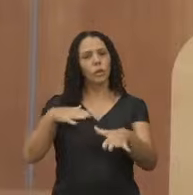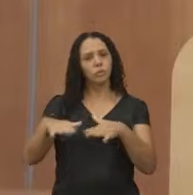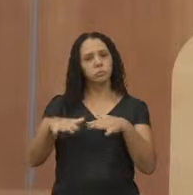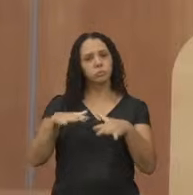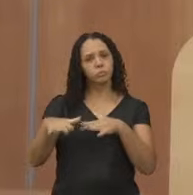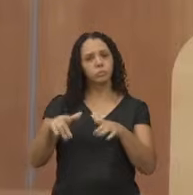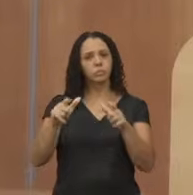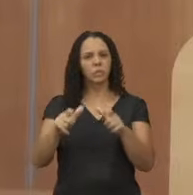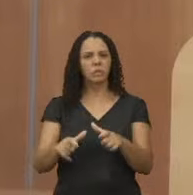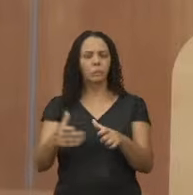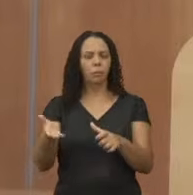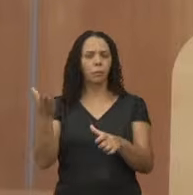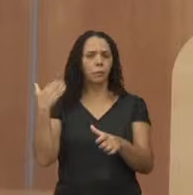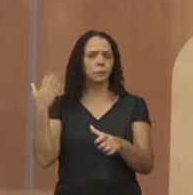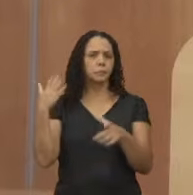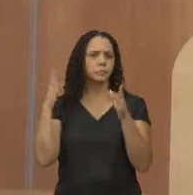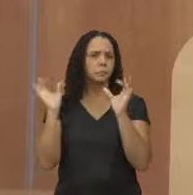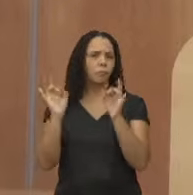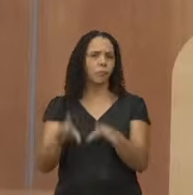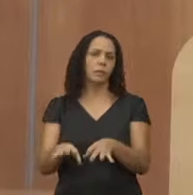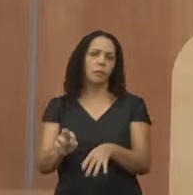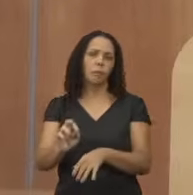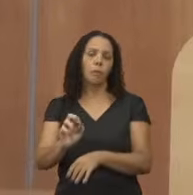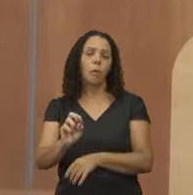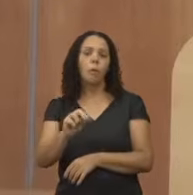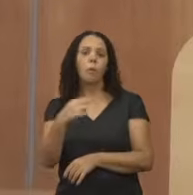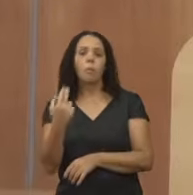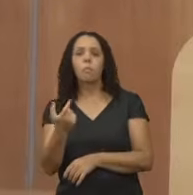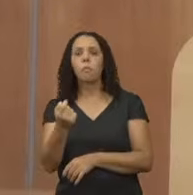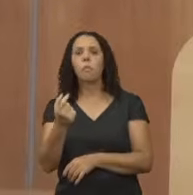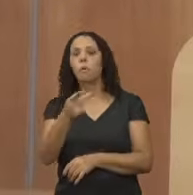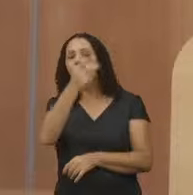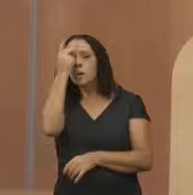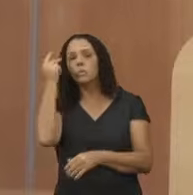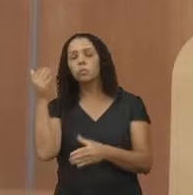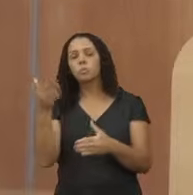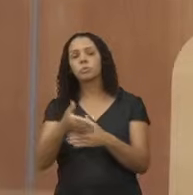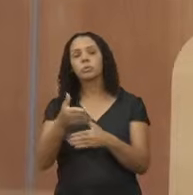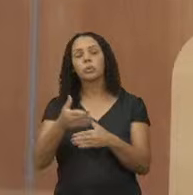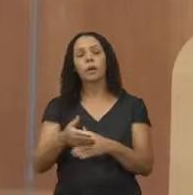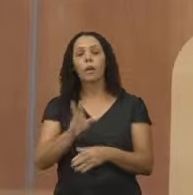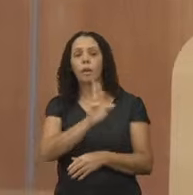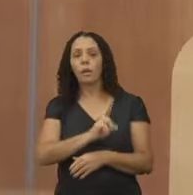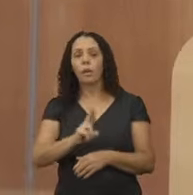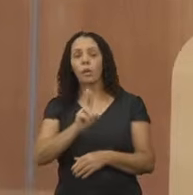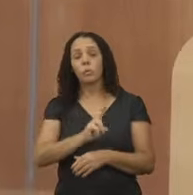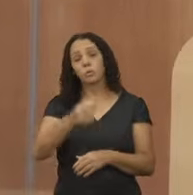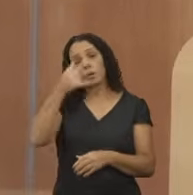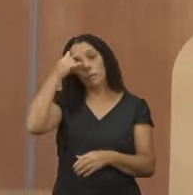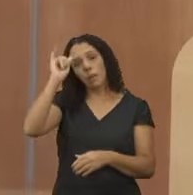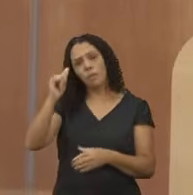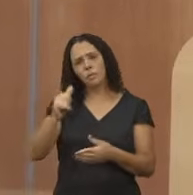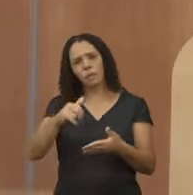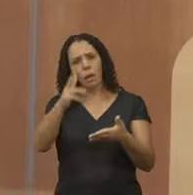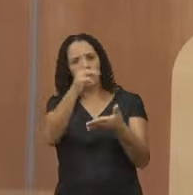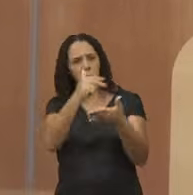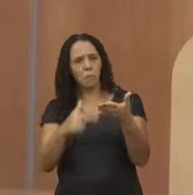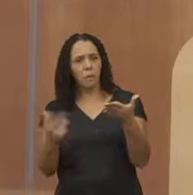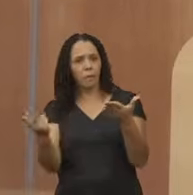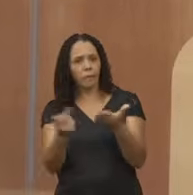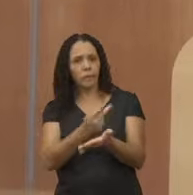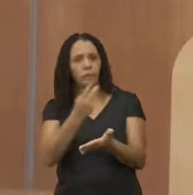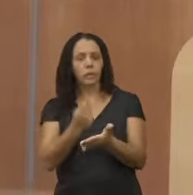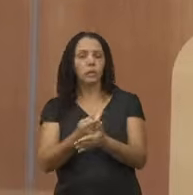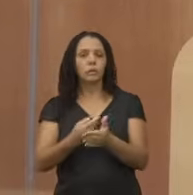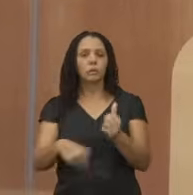para locais abandonados ou pouco frequentados, sendo ferramentas de combate à pichação e à transformação